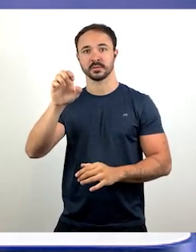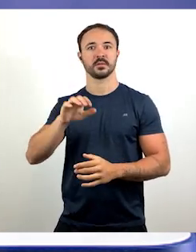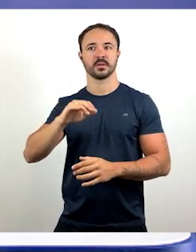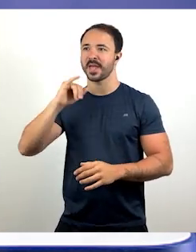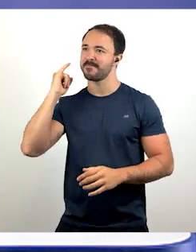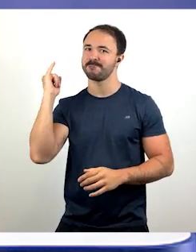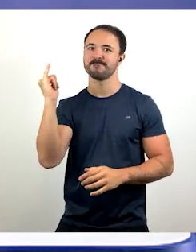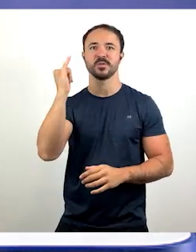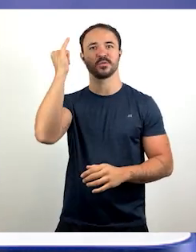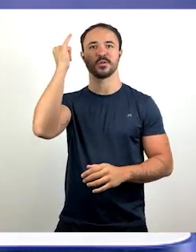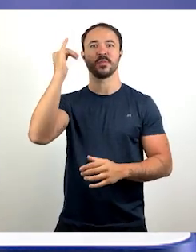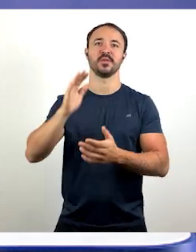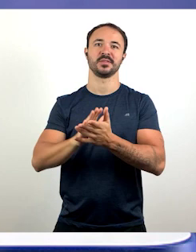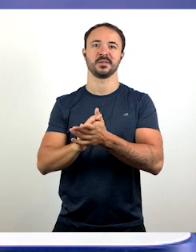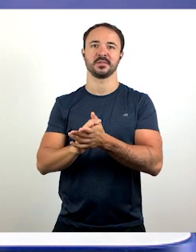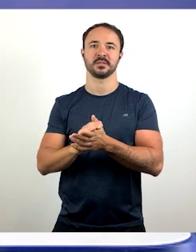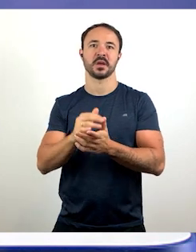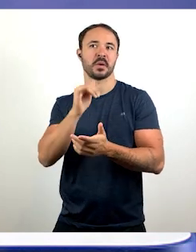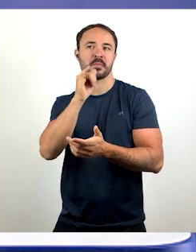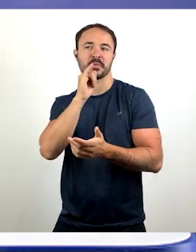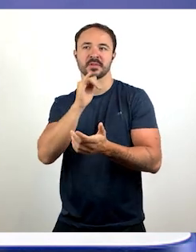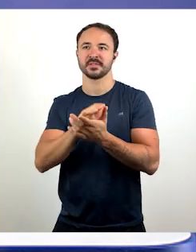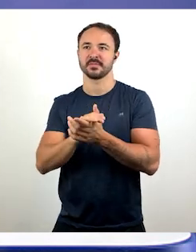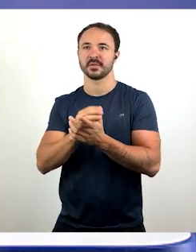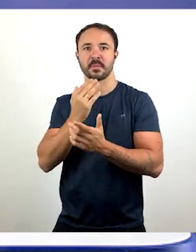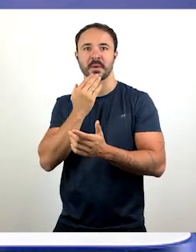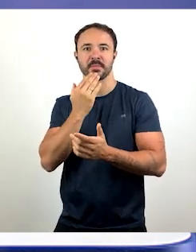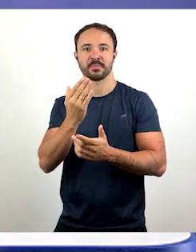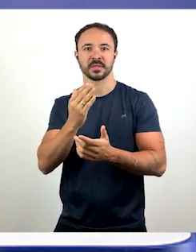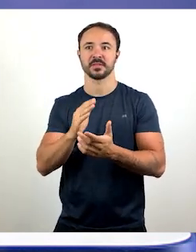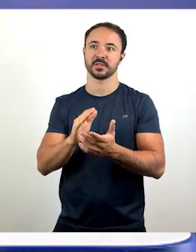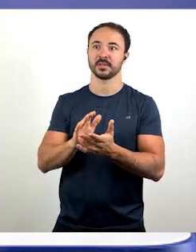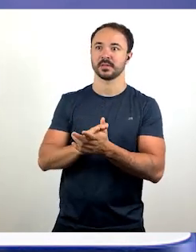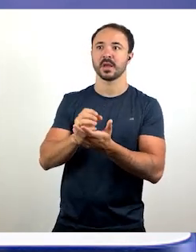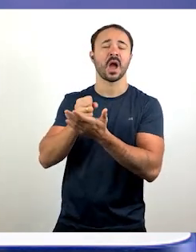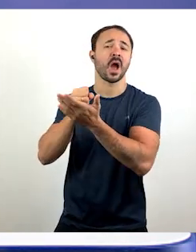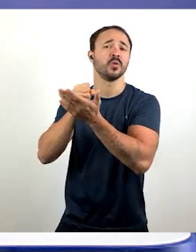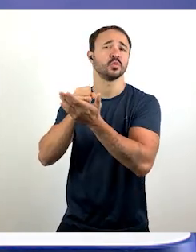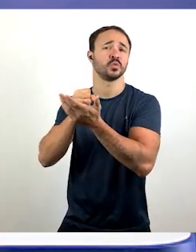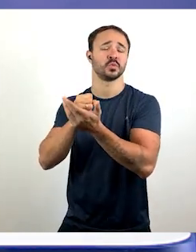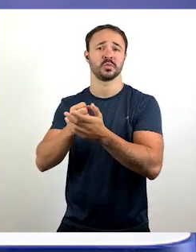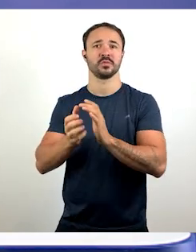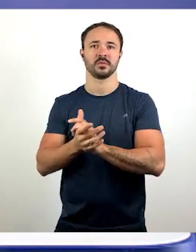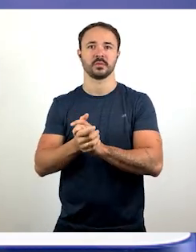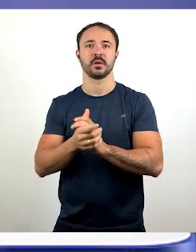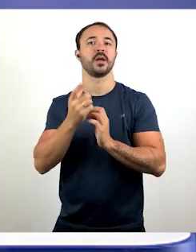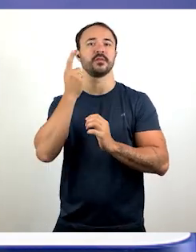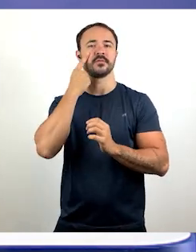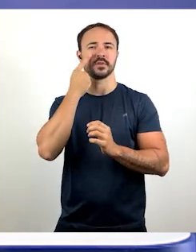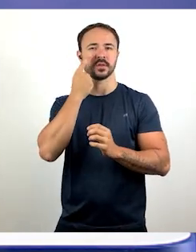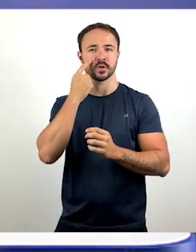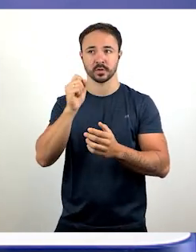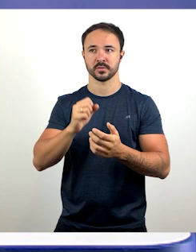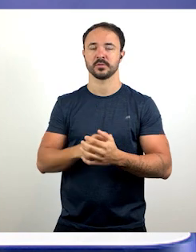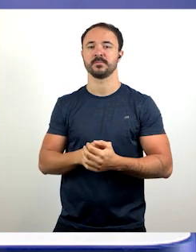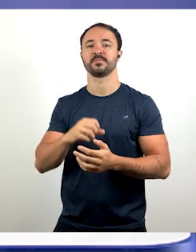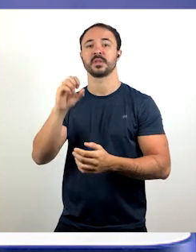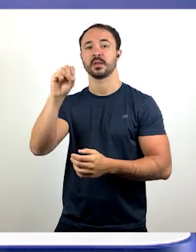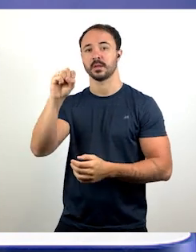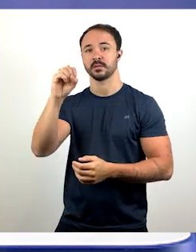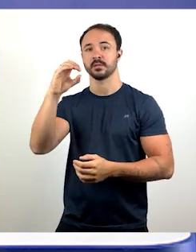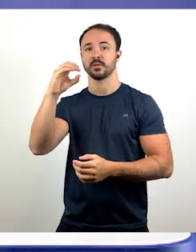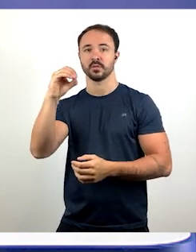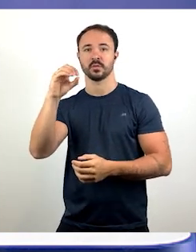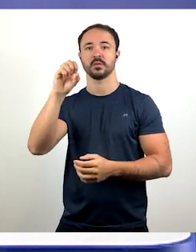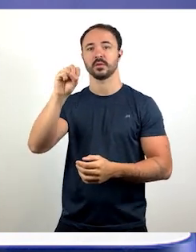para que a gente consiga pedir socorro em algum momento é o SOS, que é dado da seguinte forma se você for observar as letras S e